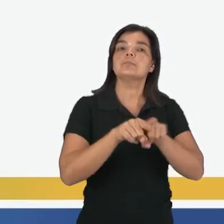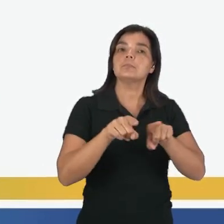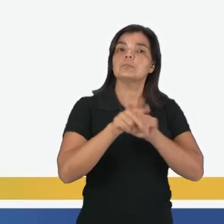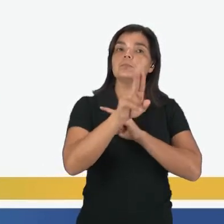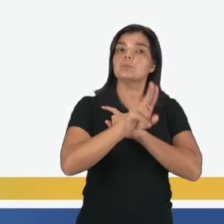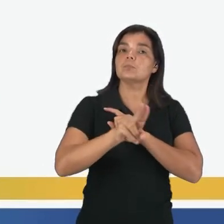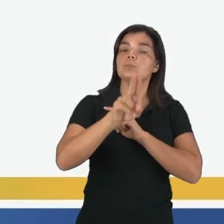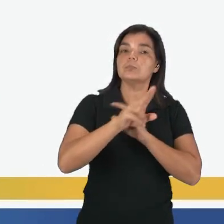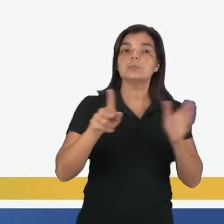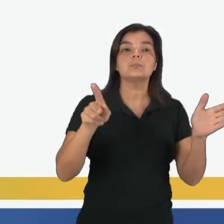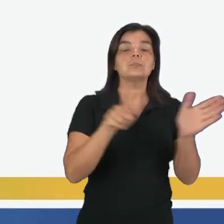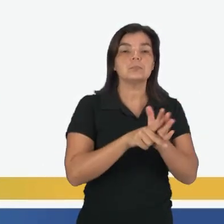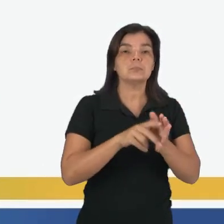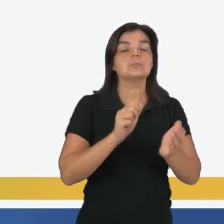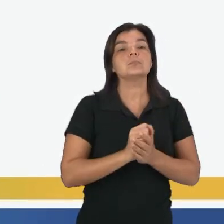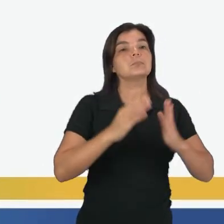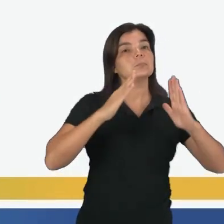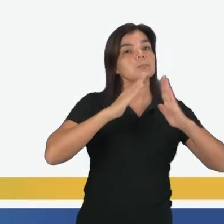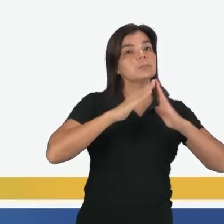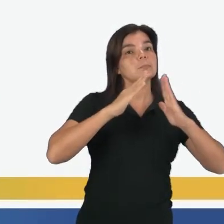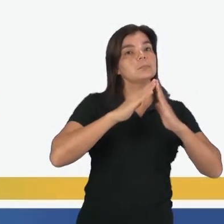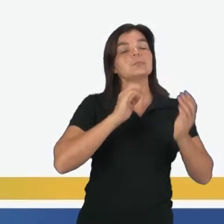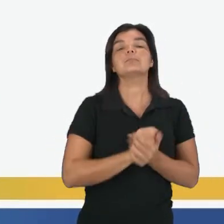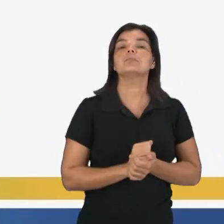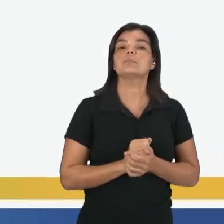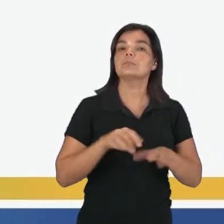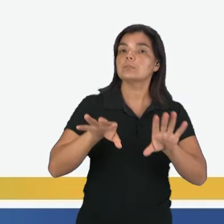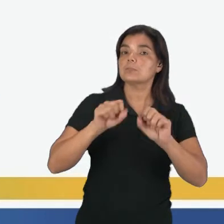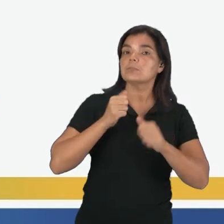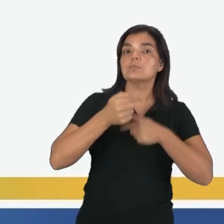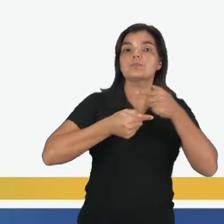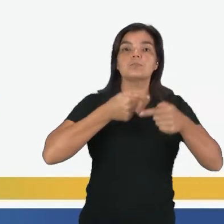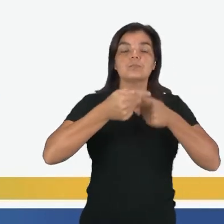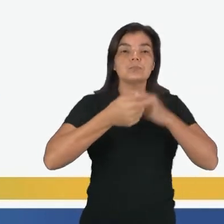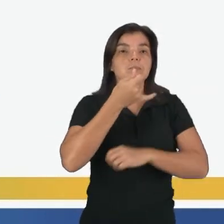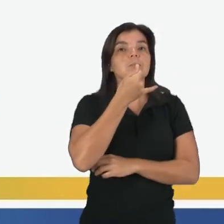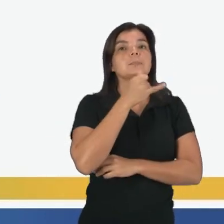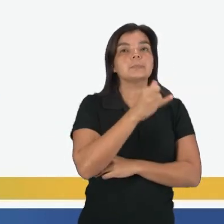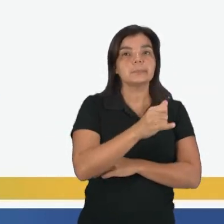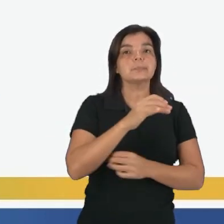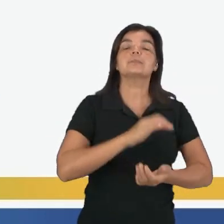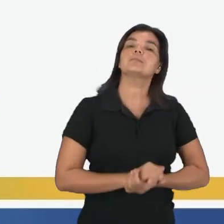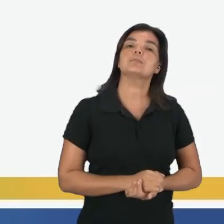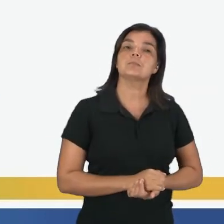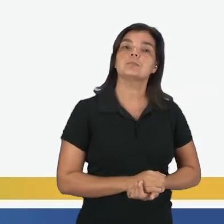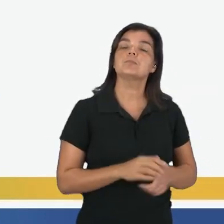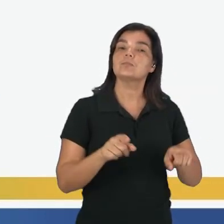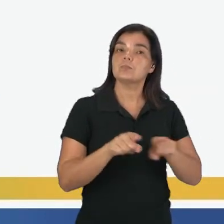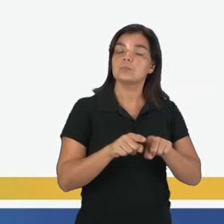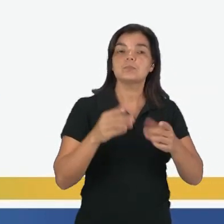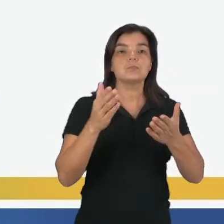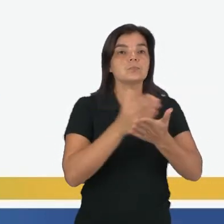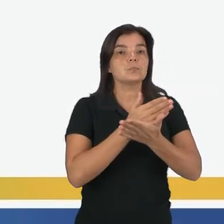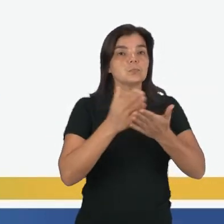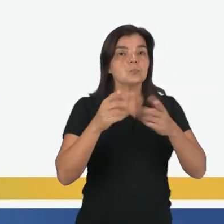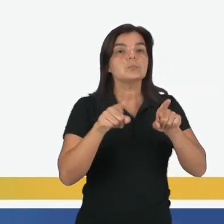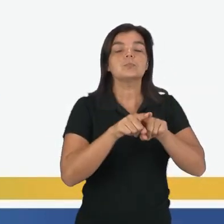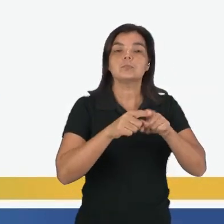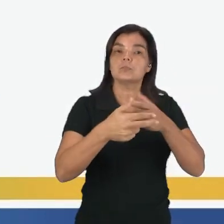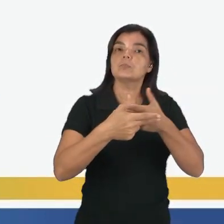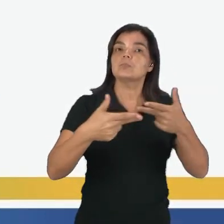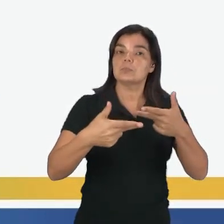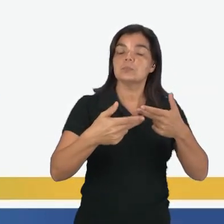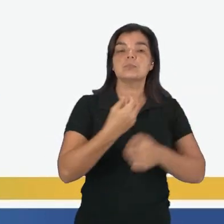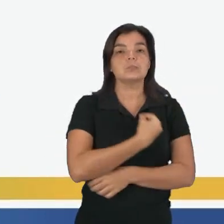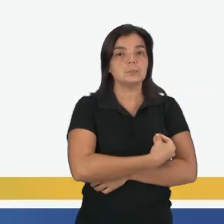é usada nas próprias residências, que é para poder gerar energia para funcionamento de alguns equipamentos